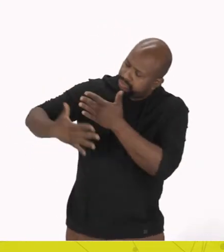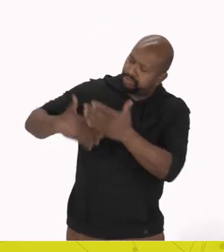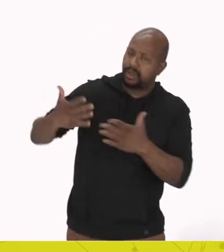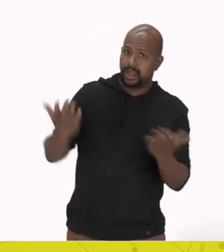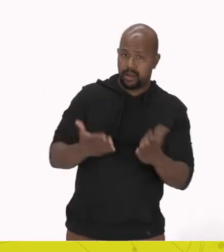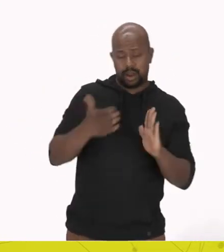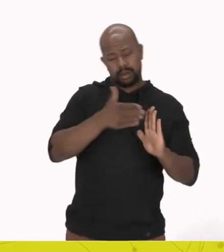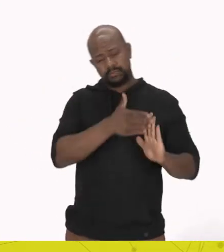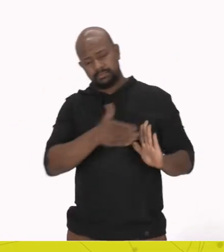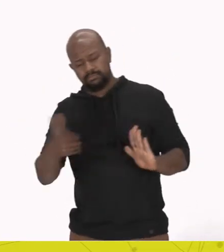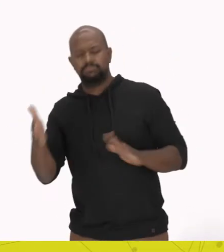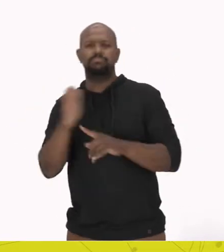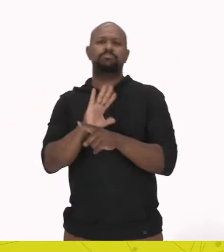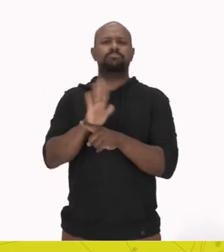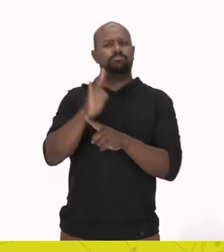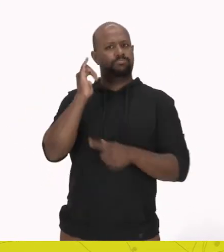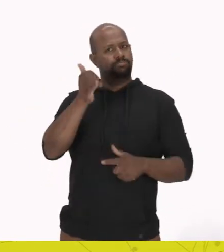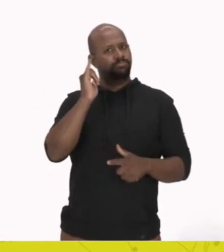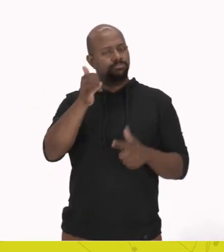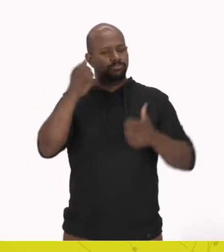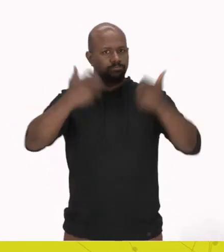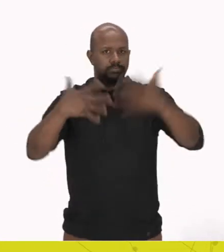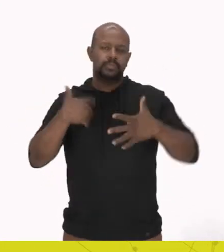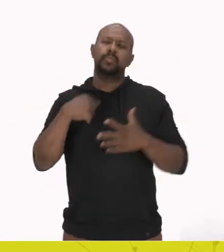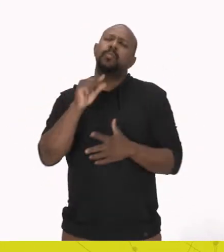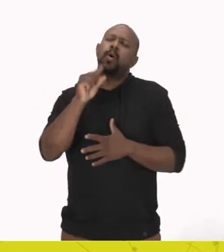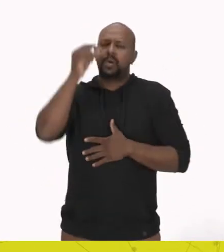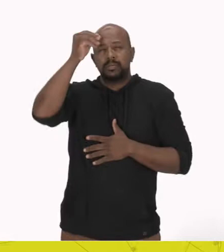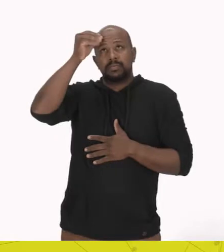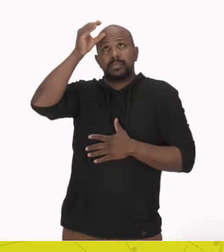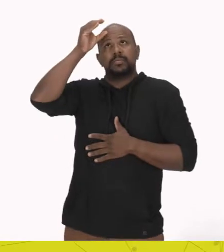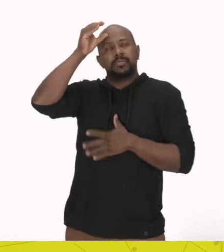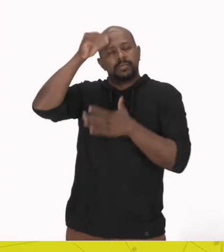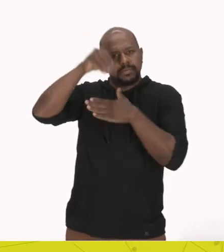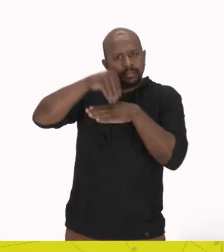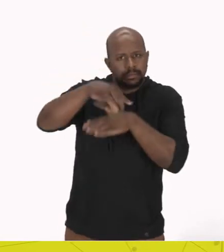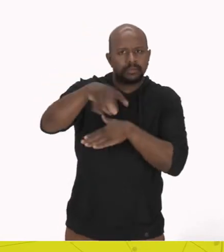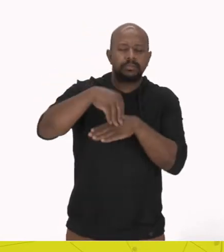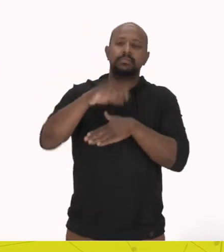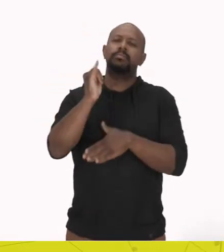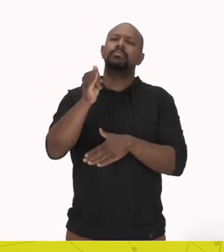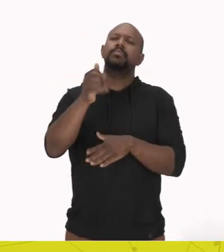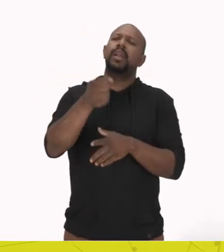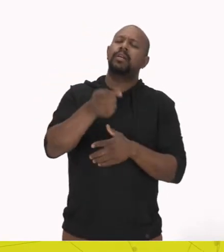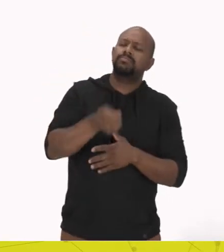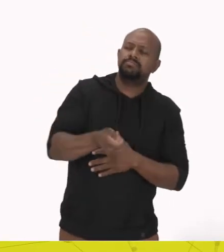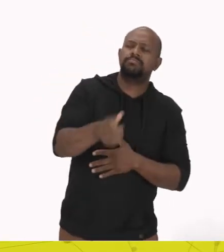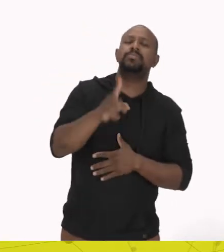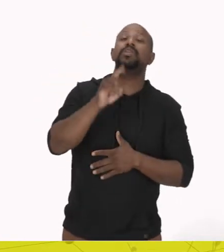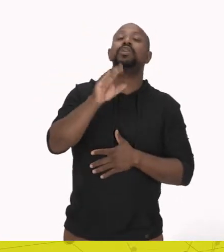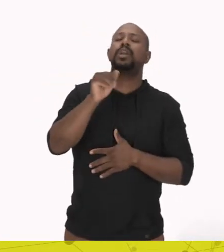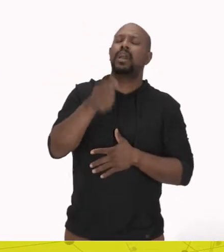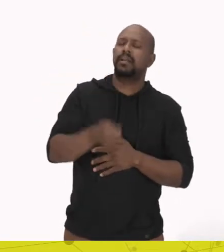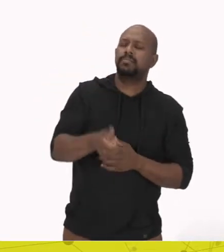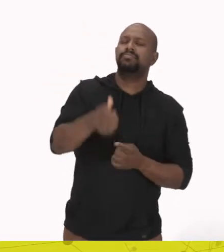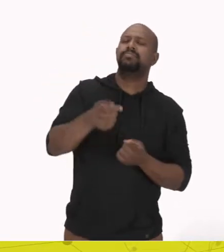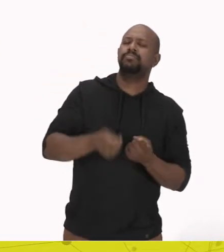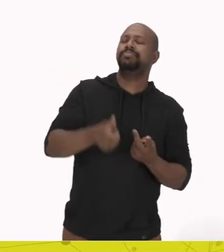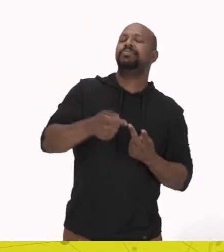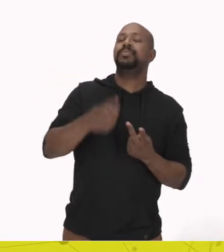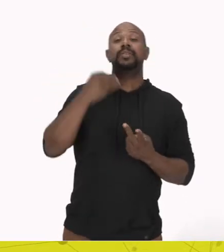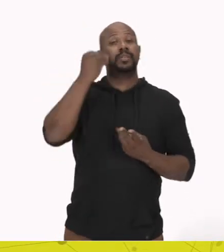longo dessa videoaula, um pouco do meu conhecimento sobre o tema e apresentar dicas e